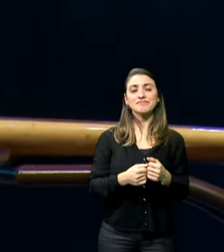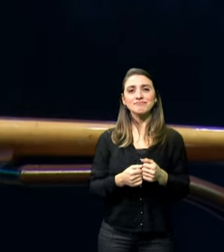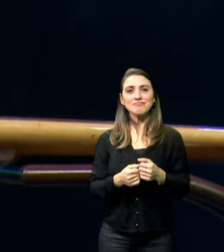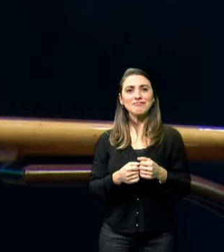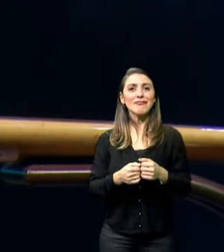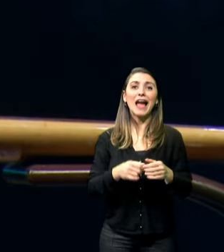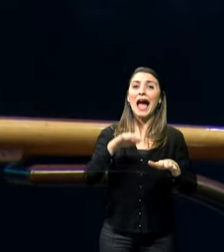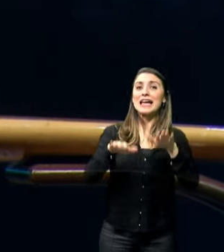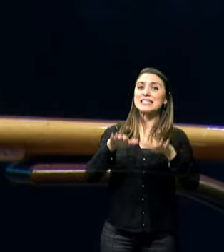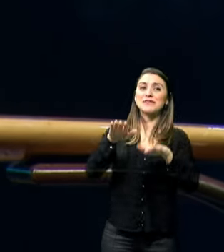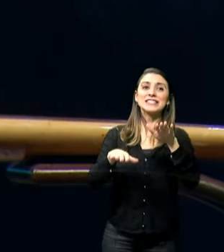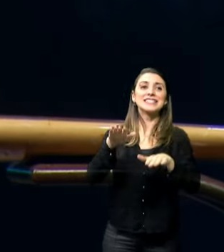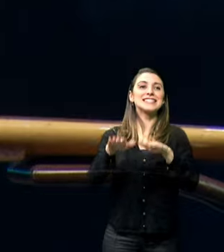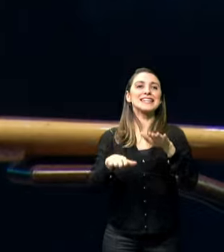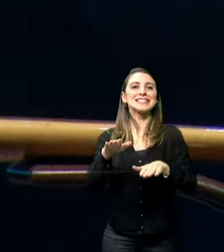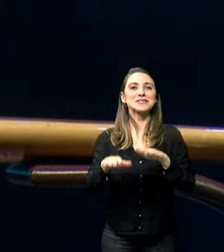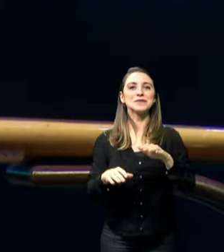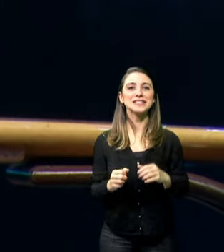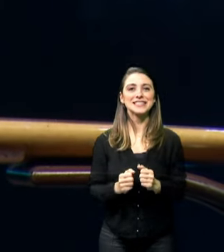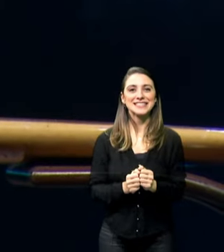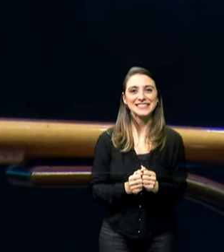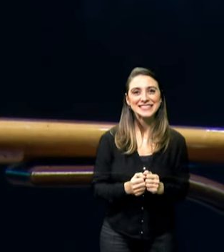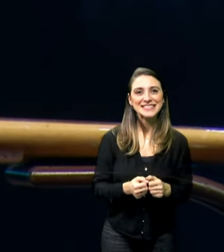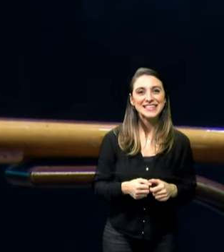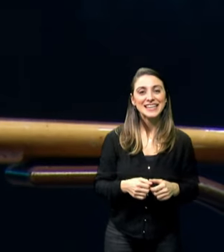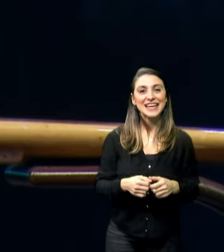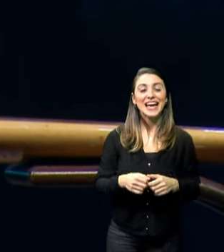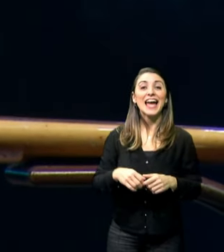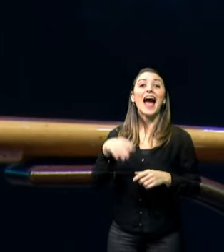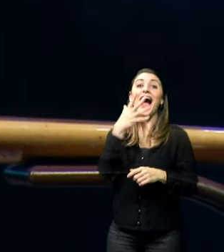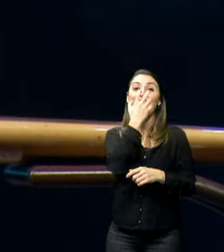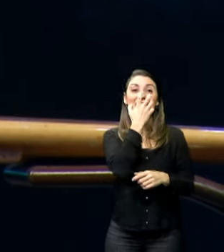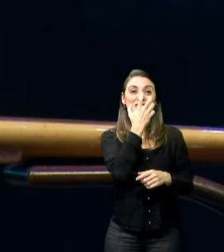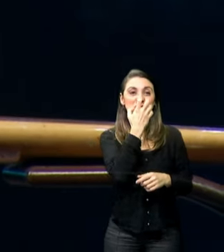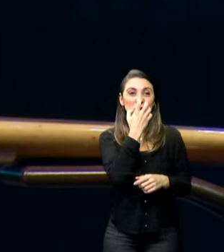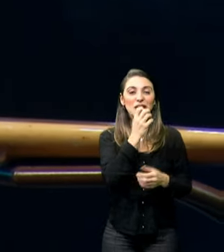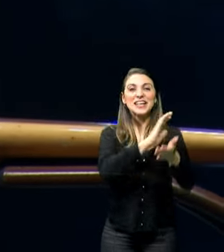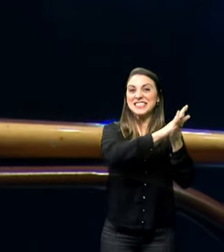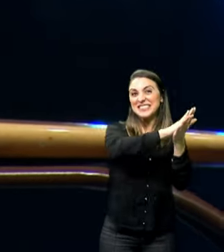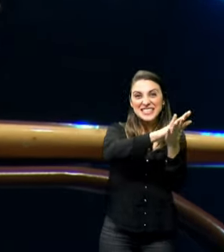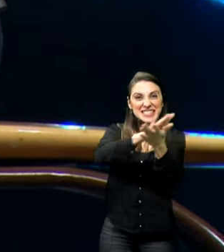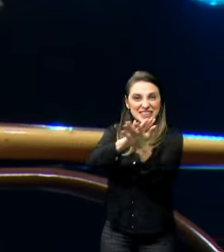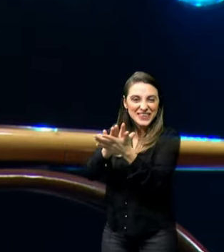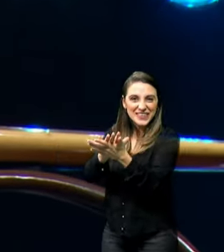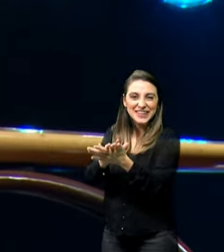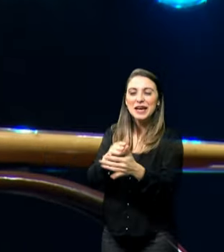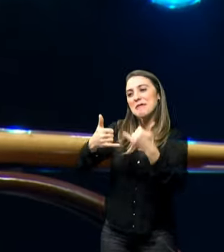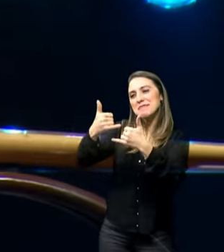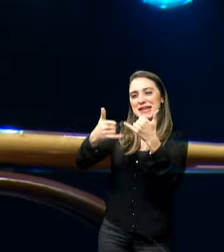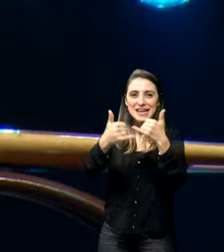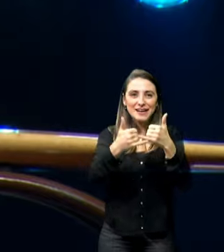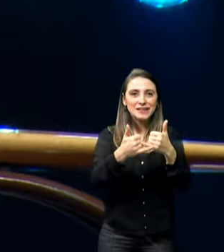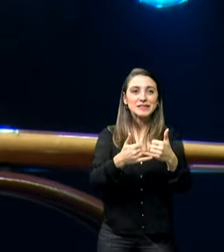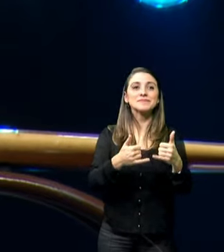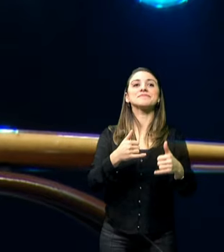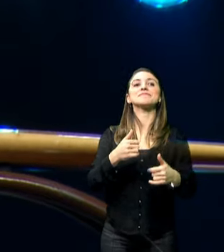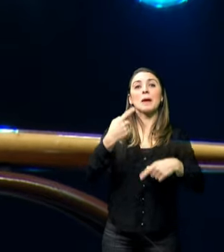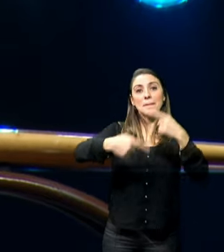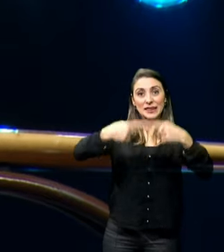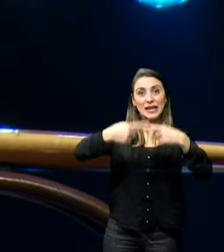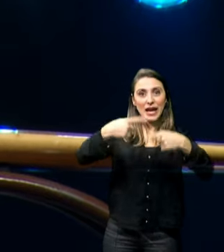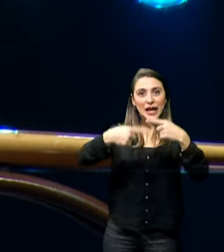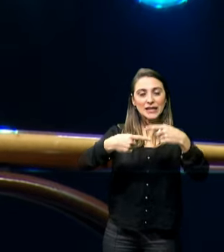sala, a mamãe dele não ensinou. Ele vem programado no seu instinto